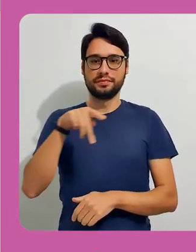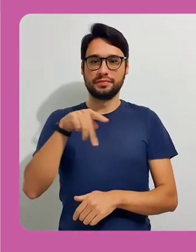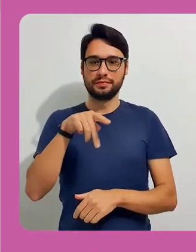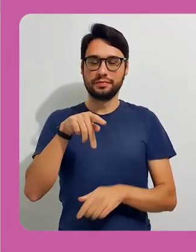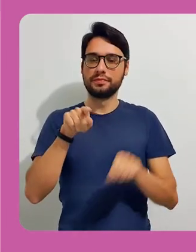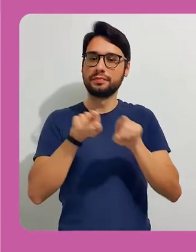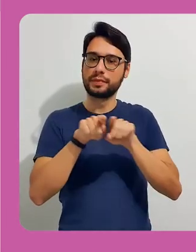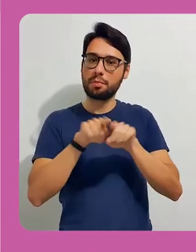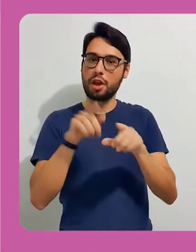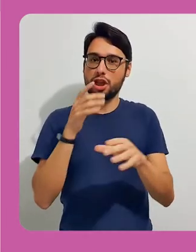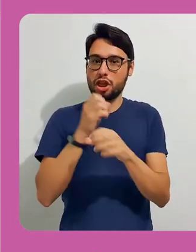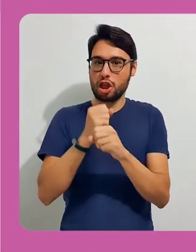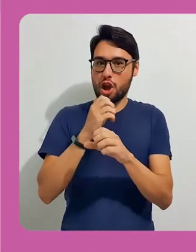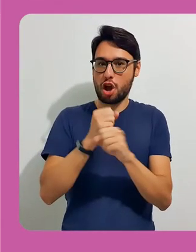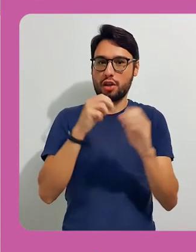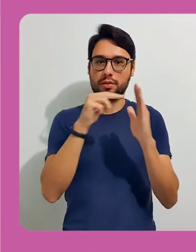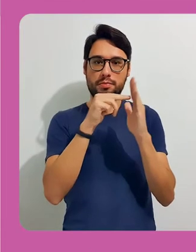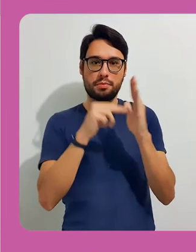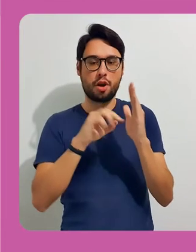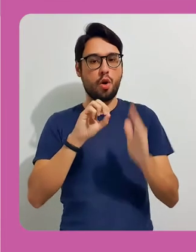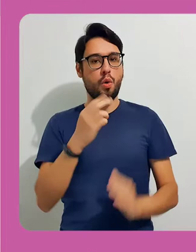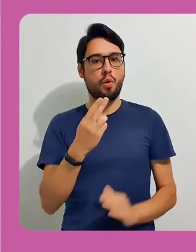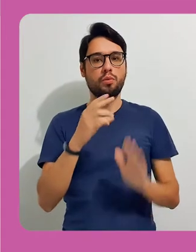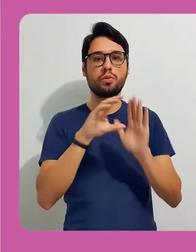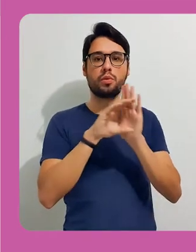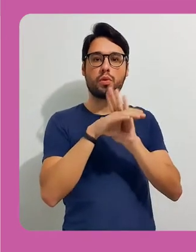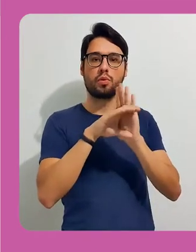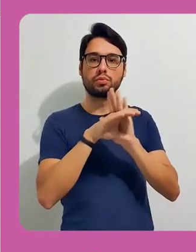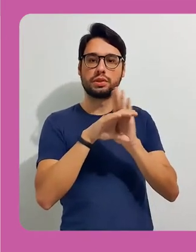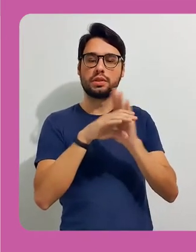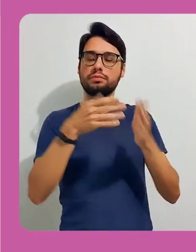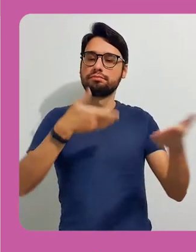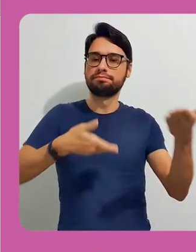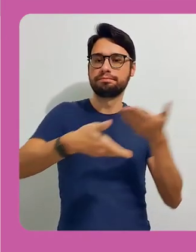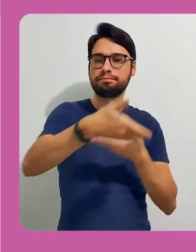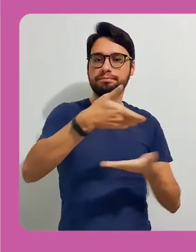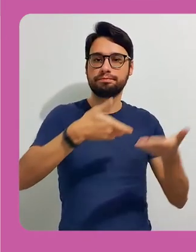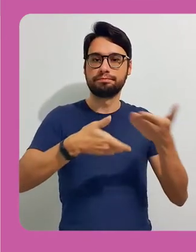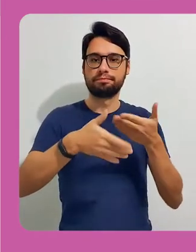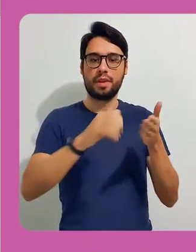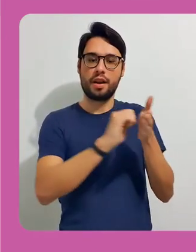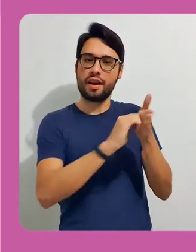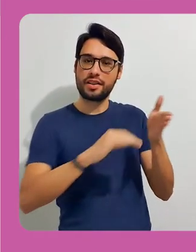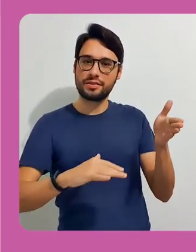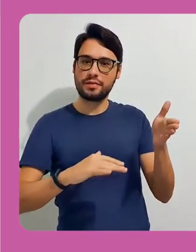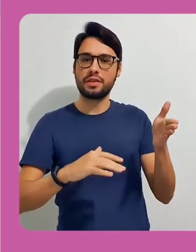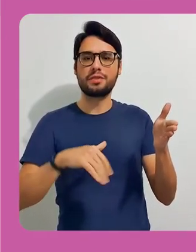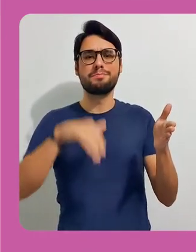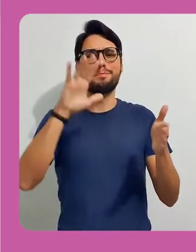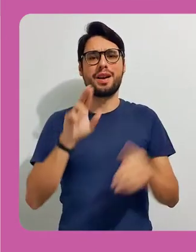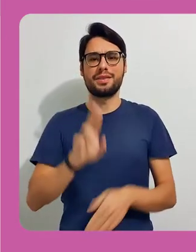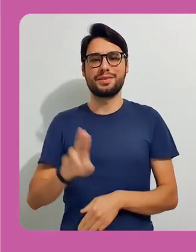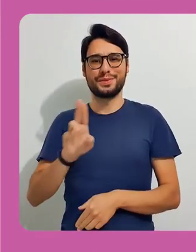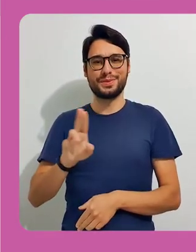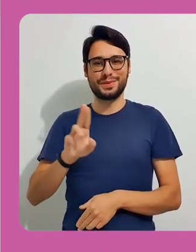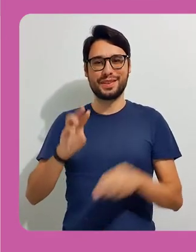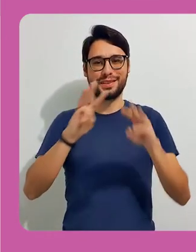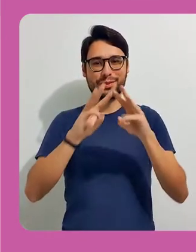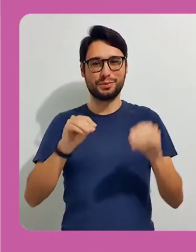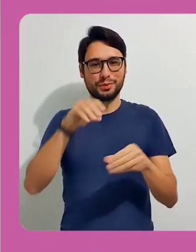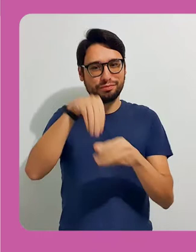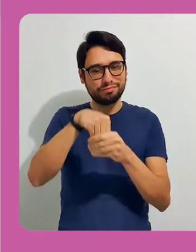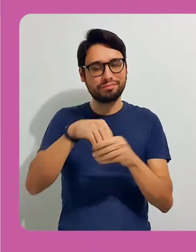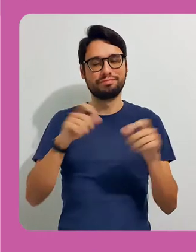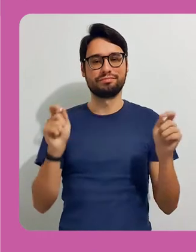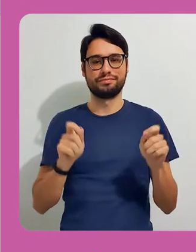notas ou conceitos esta é uma atividade das mais usadas no mundo e eu acredito que